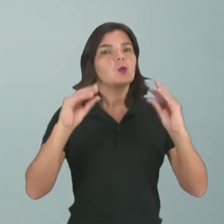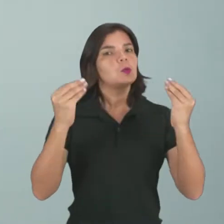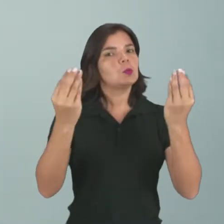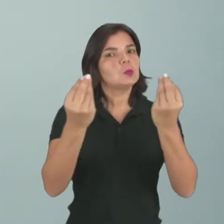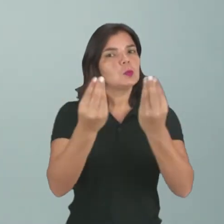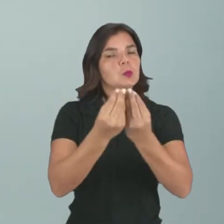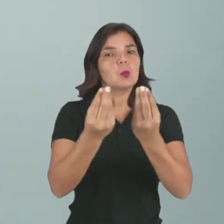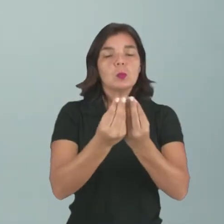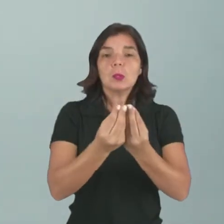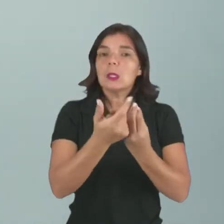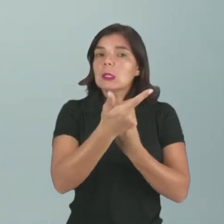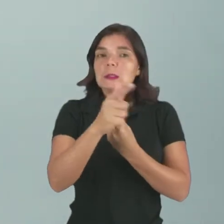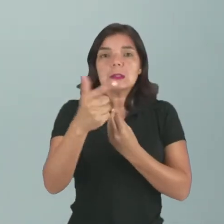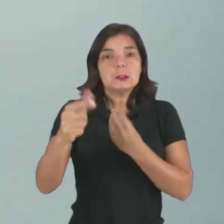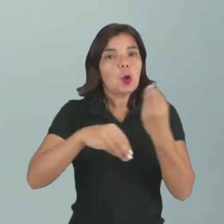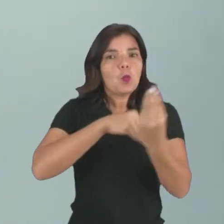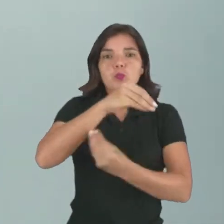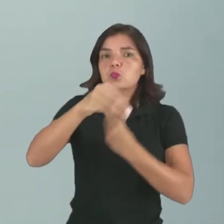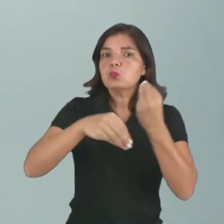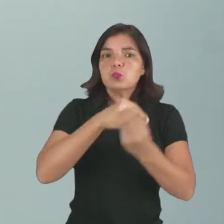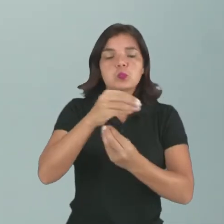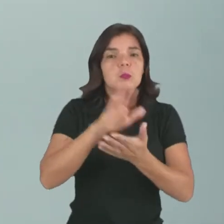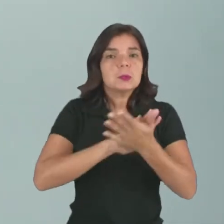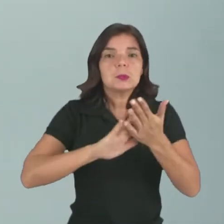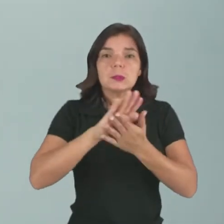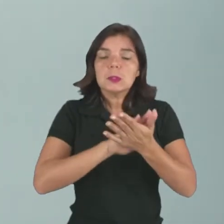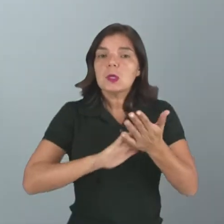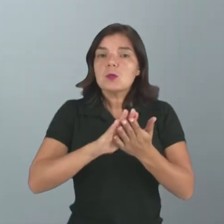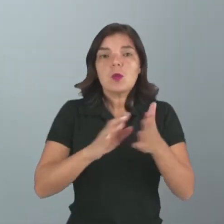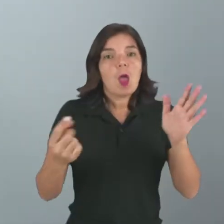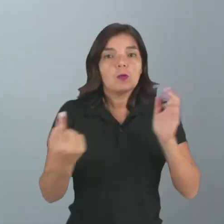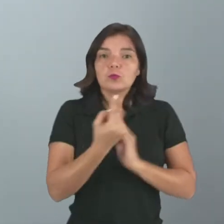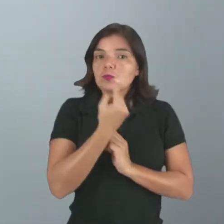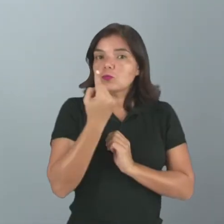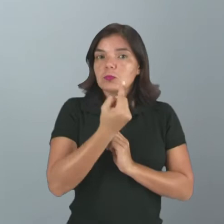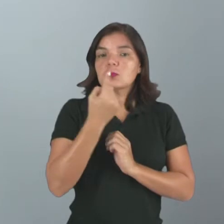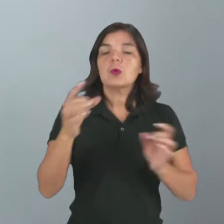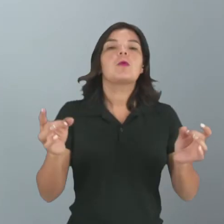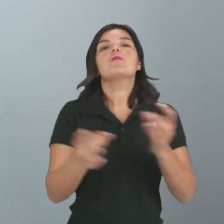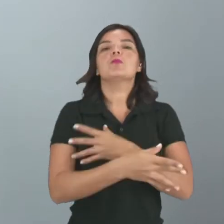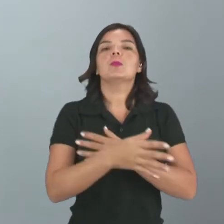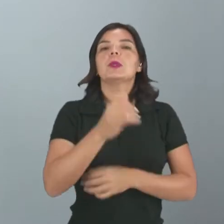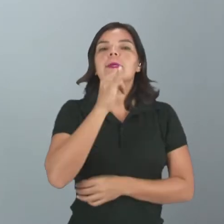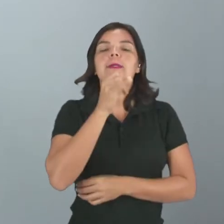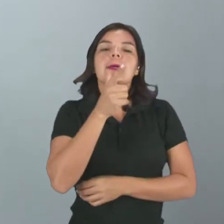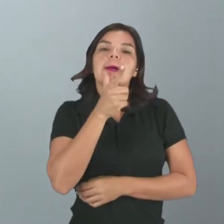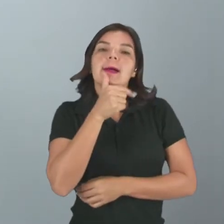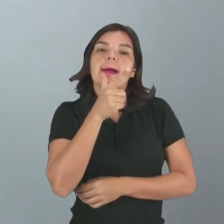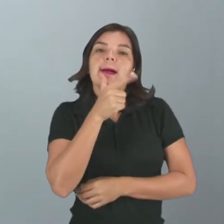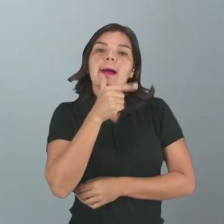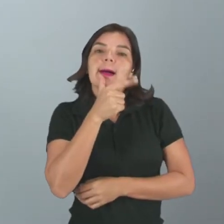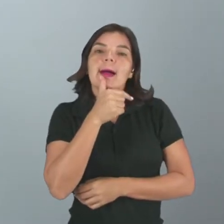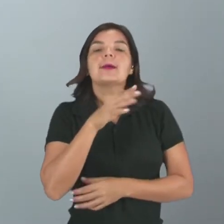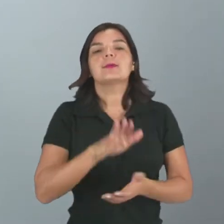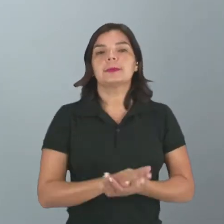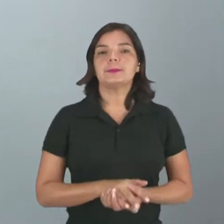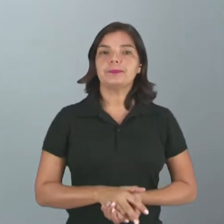são puras, que não tem uma mistura de componentes, são elas e pronto, como é o caso da água destilada, tá?